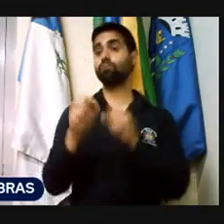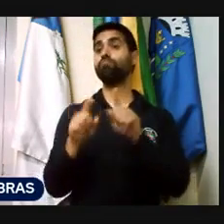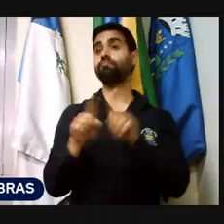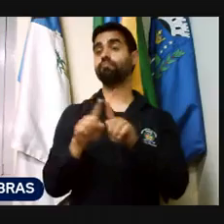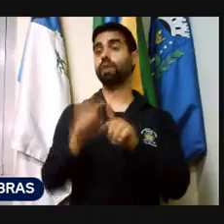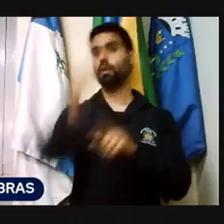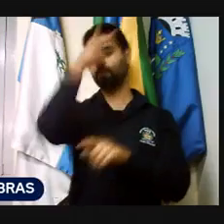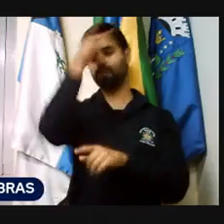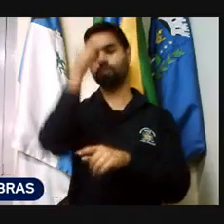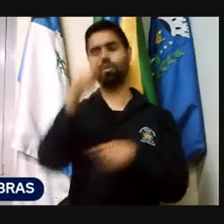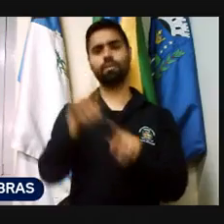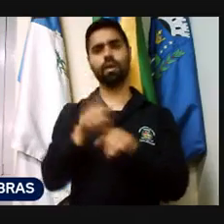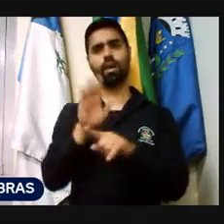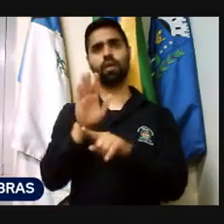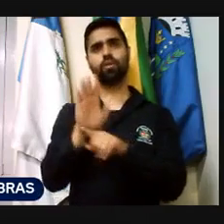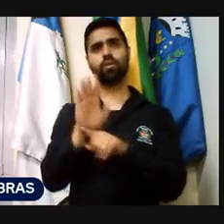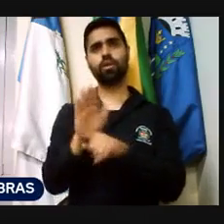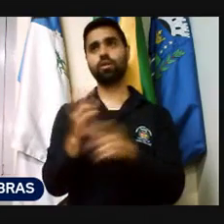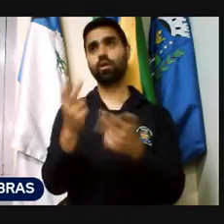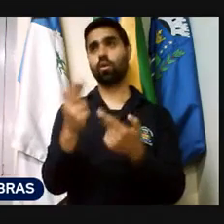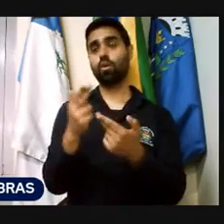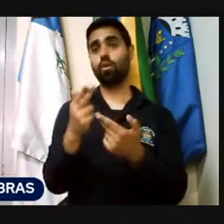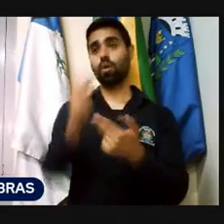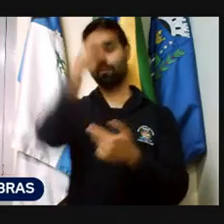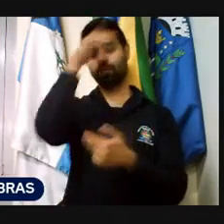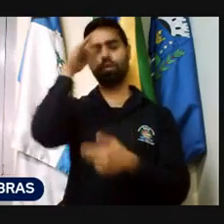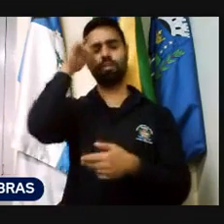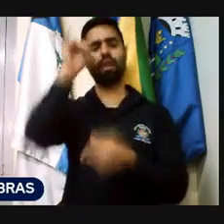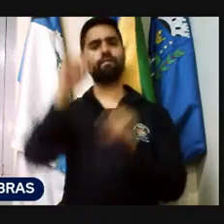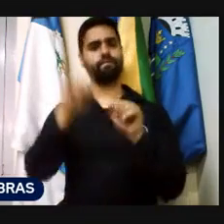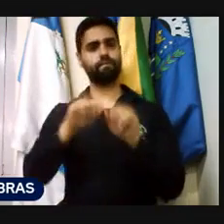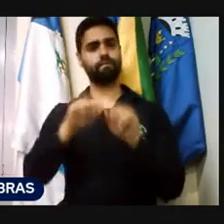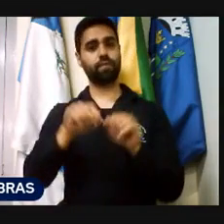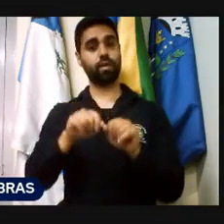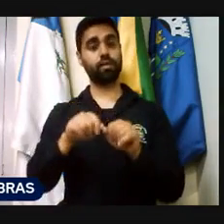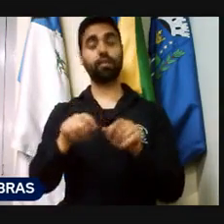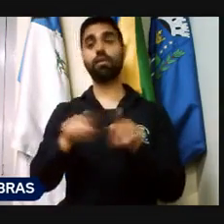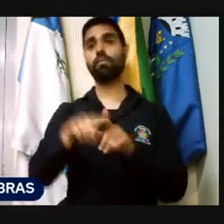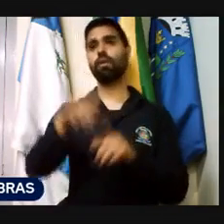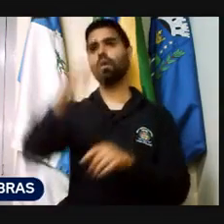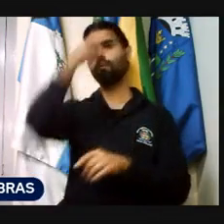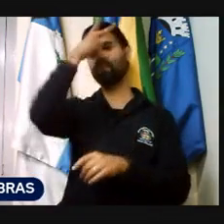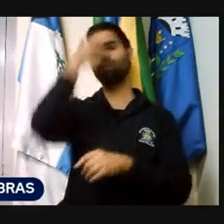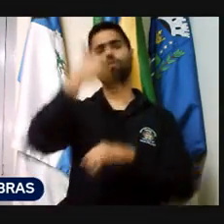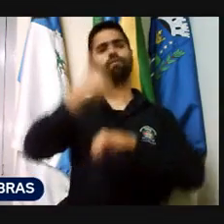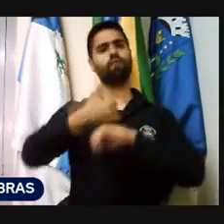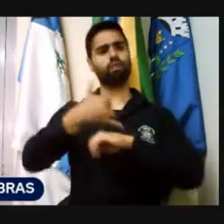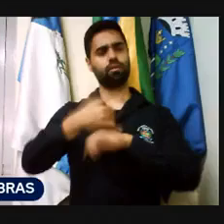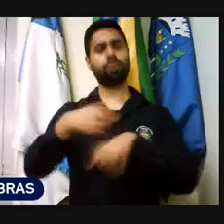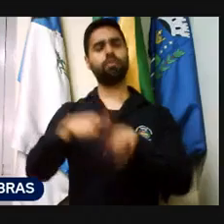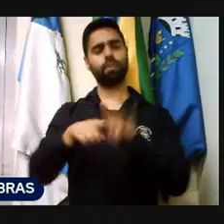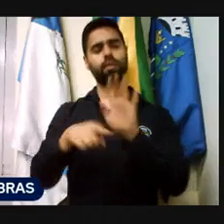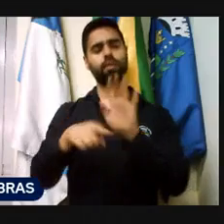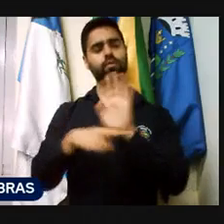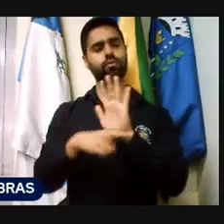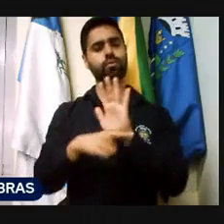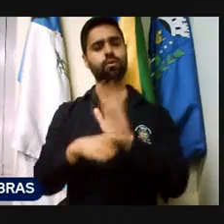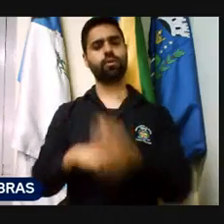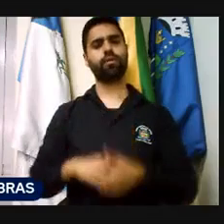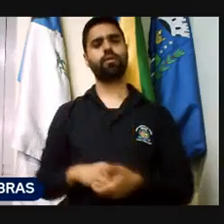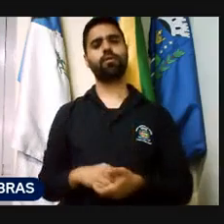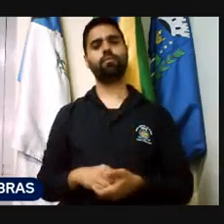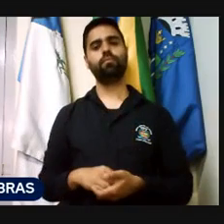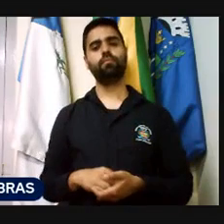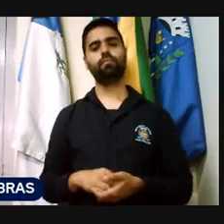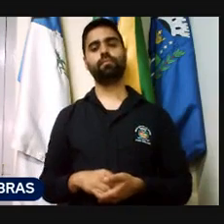esse subsídio, conforme a prefeitura de Barra vem fazendo, e a prefeitura de Volta Redonda também. Não